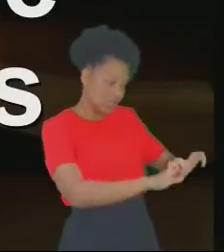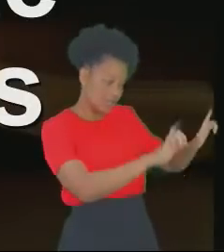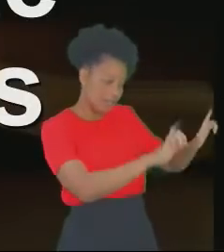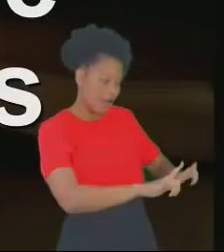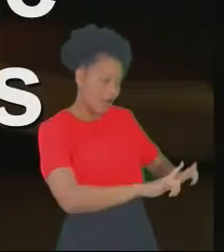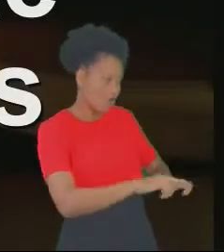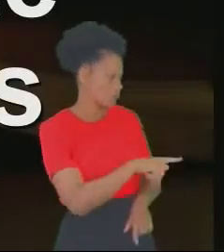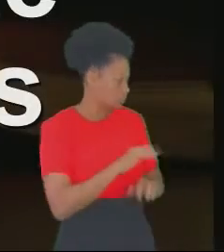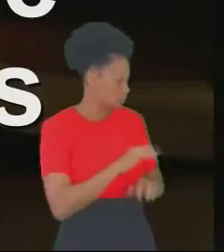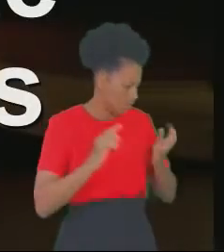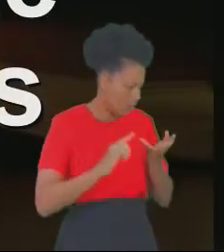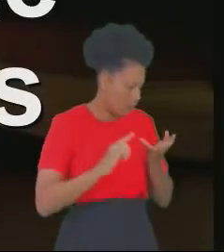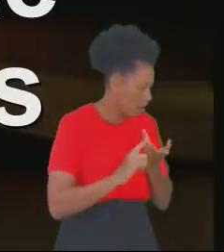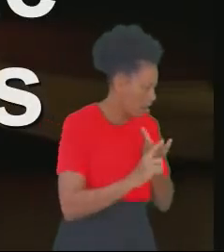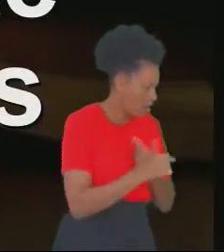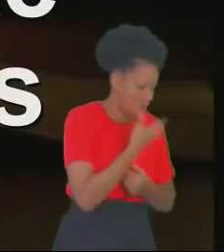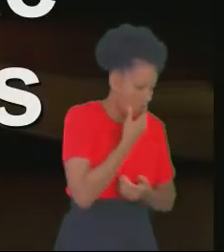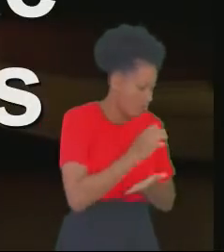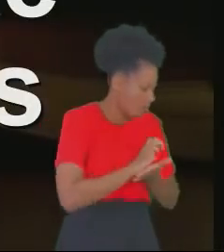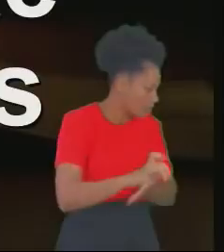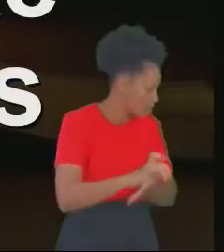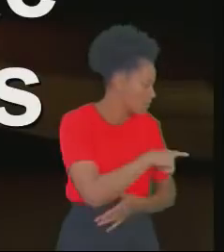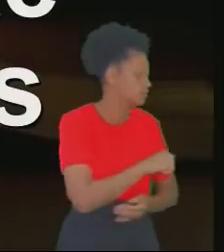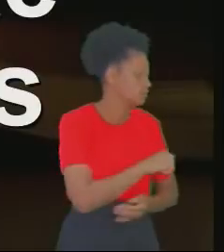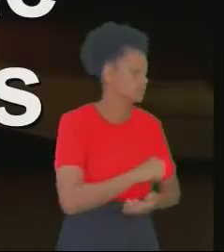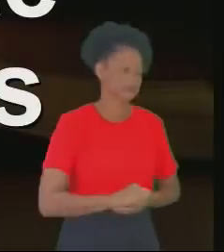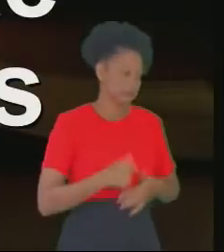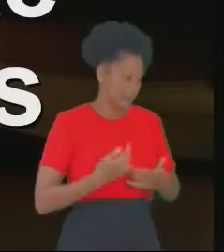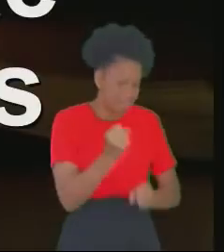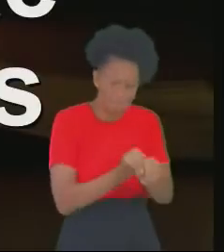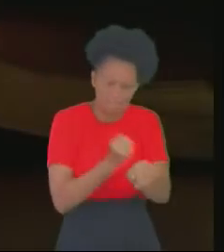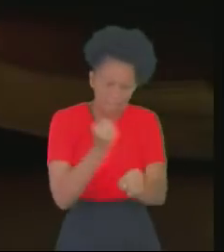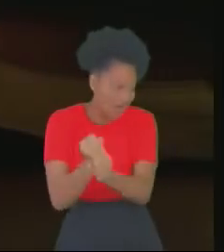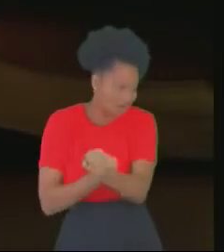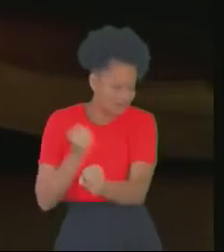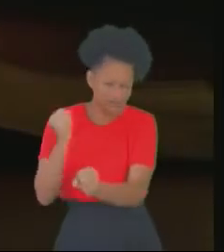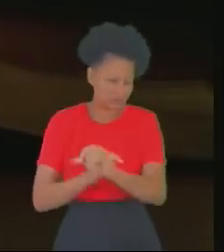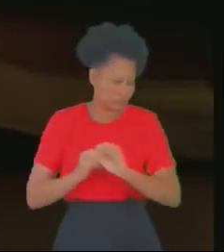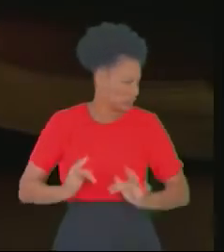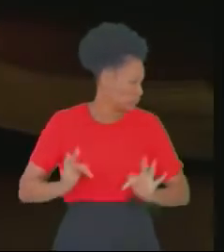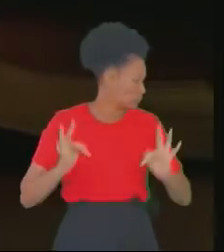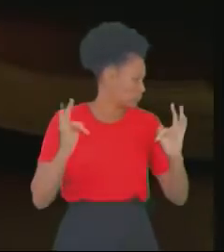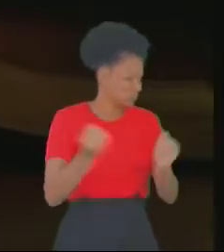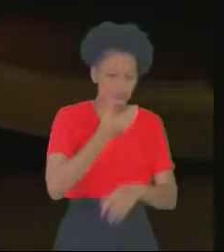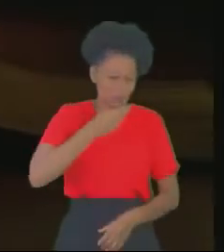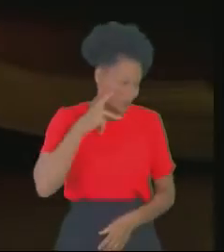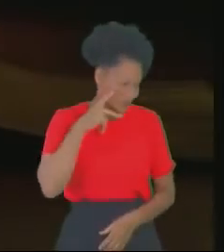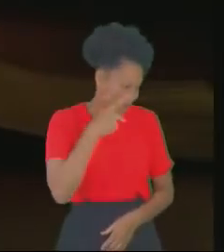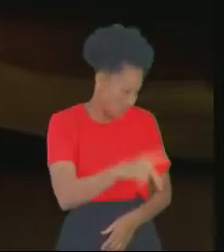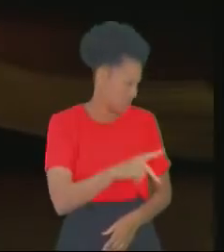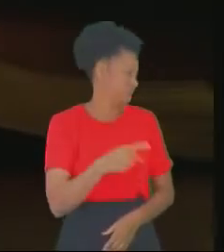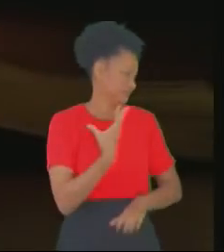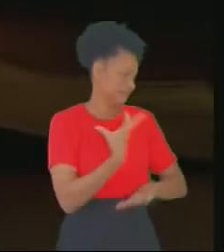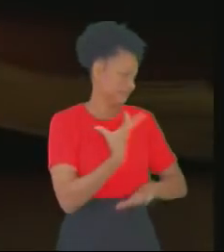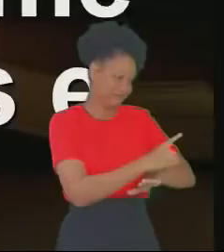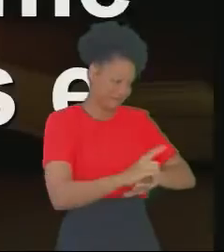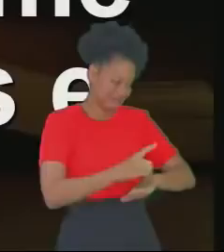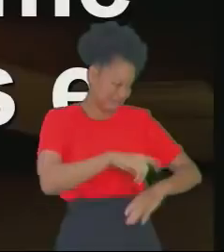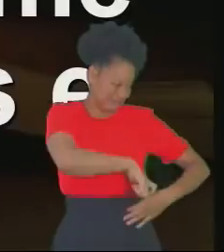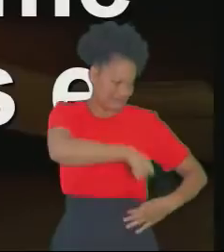tinha feito e como totalmente matara todos os profetas à espada.